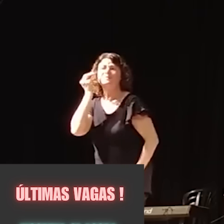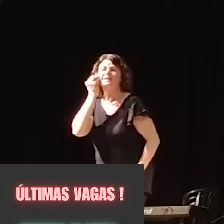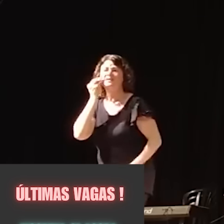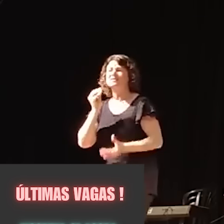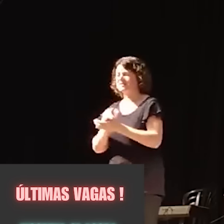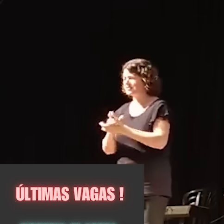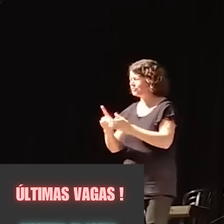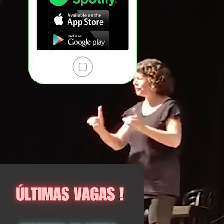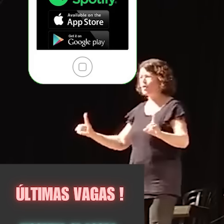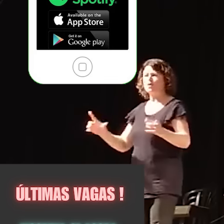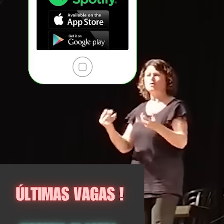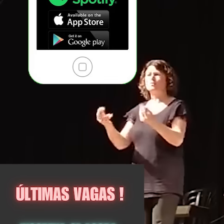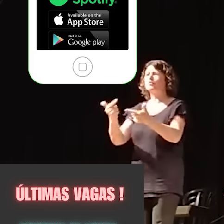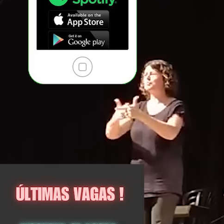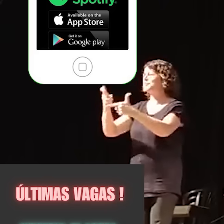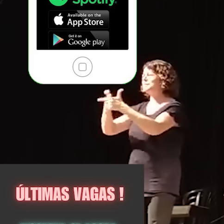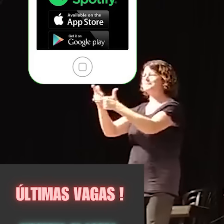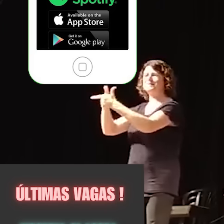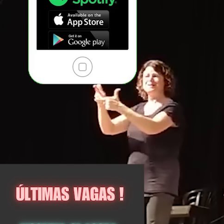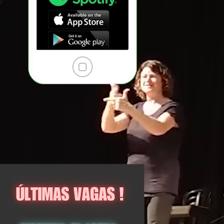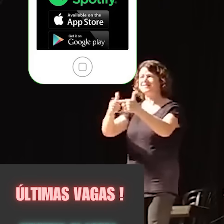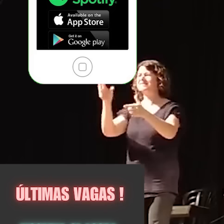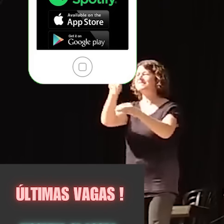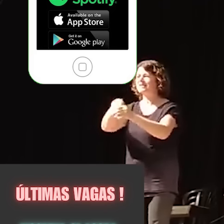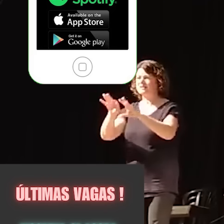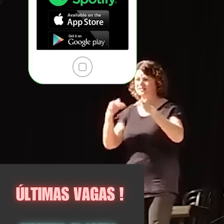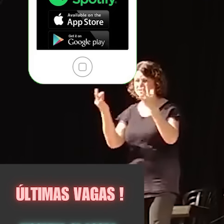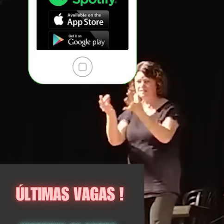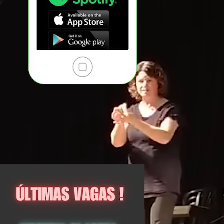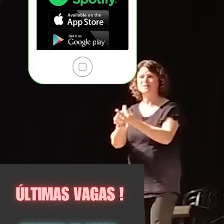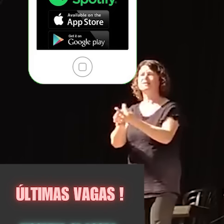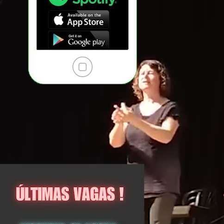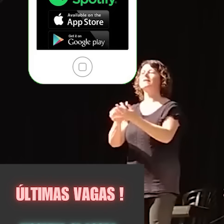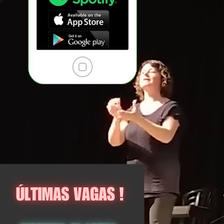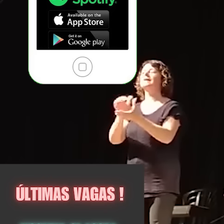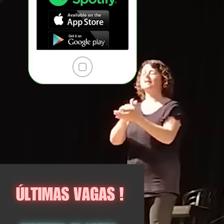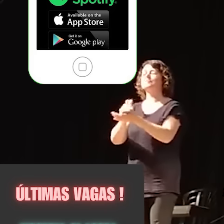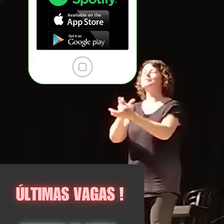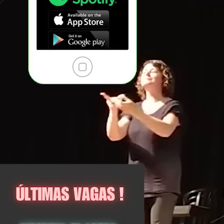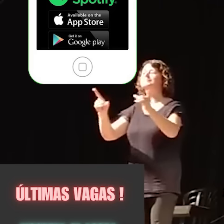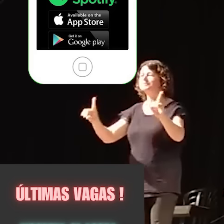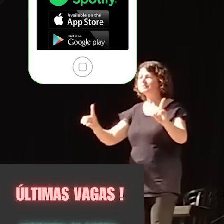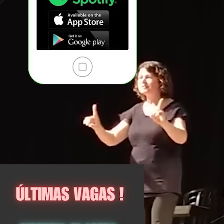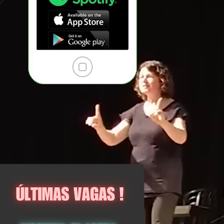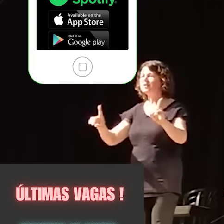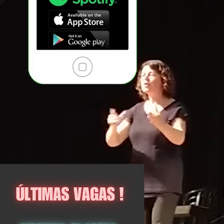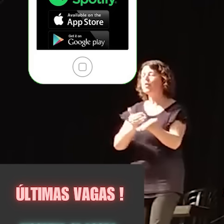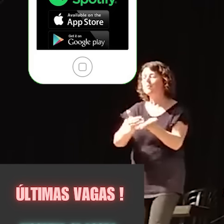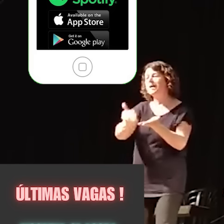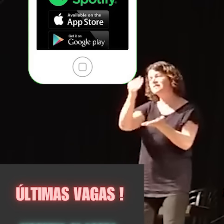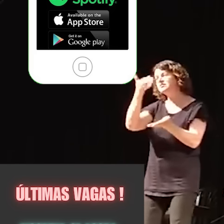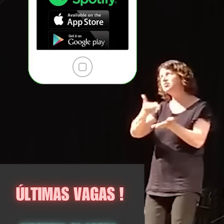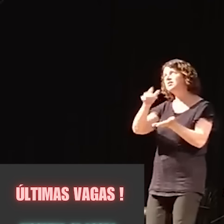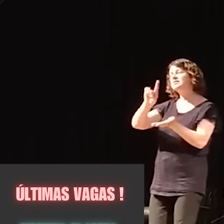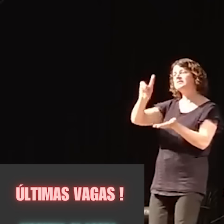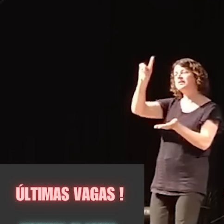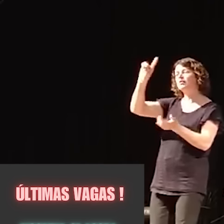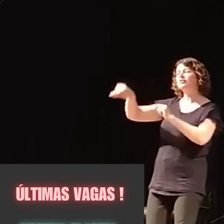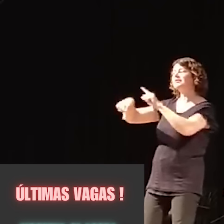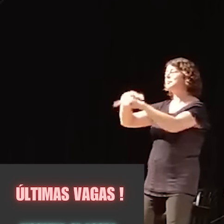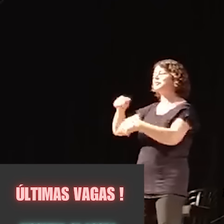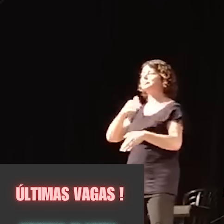próximas que são as relações de casamento são alianças que são iniciadas no altar e que são destruídas por causa